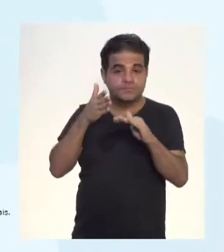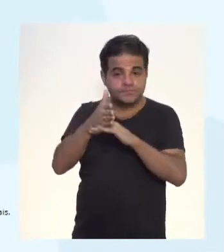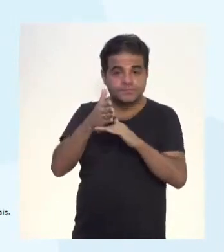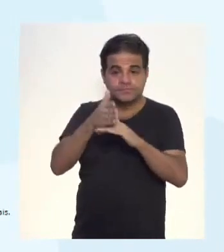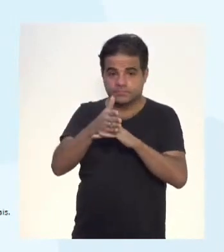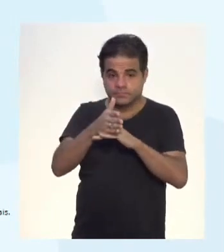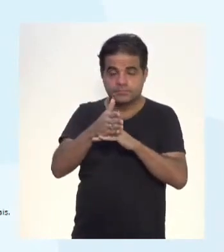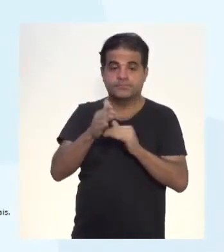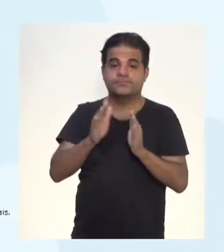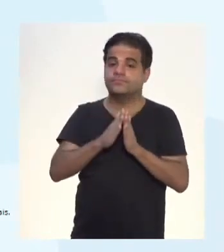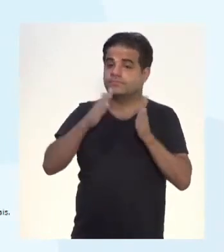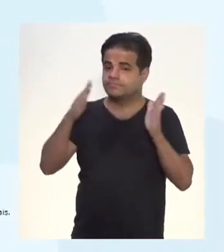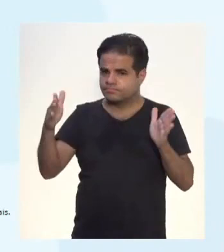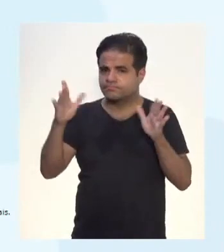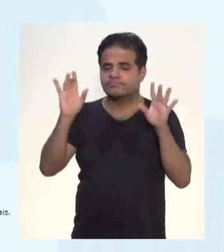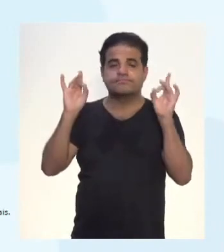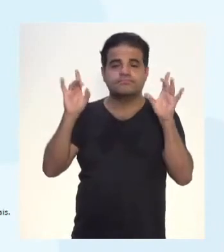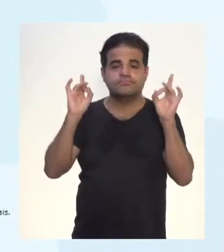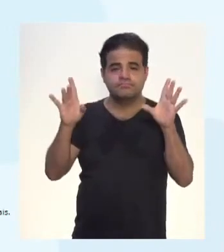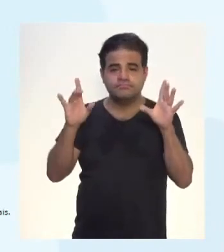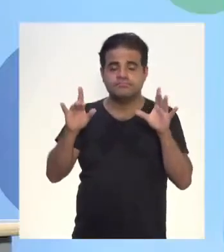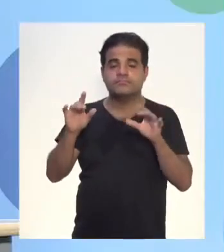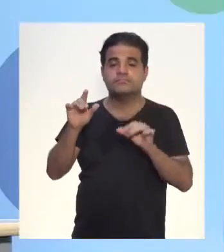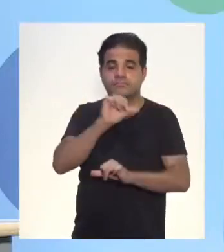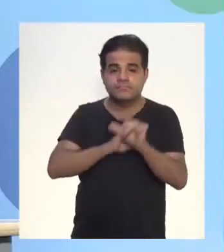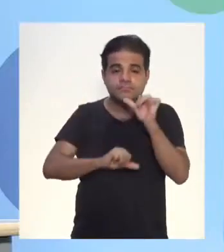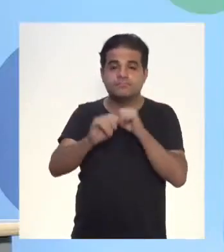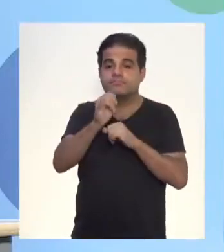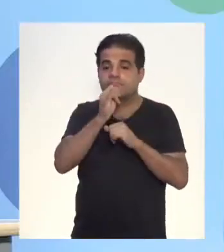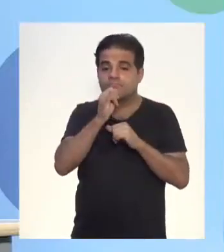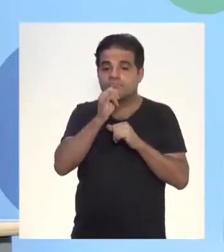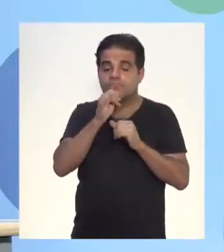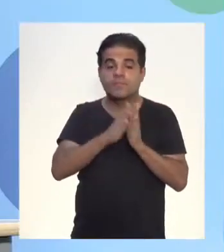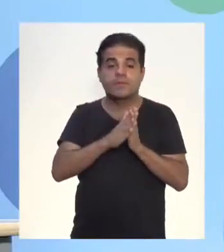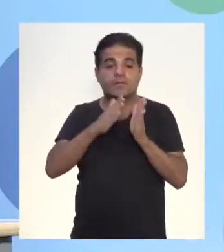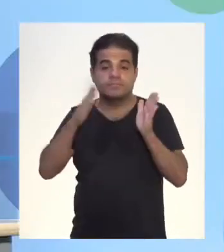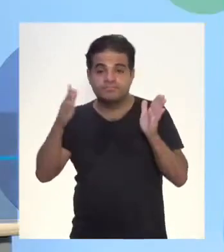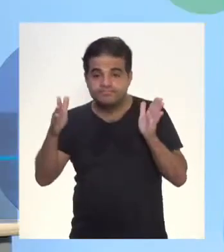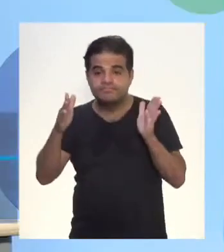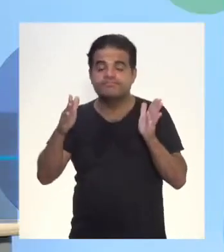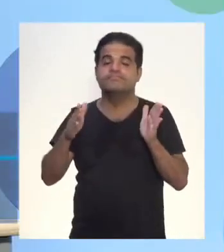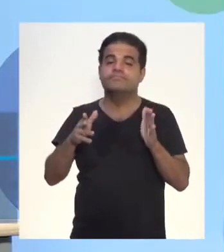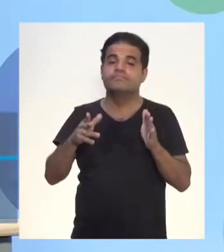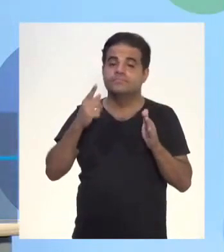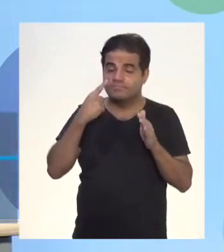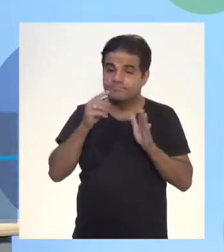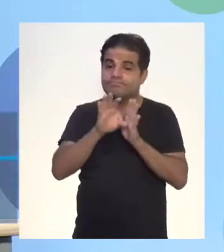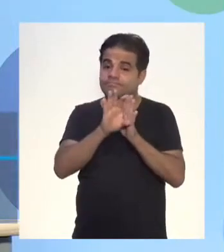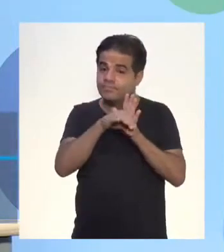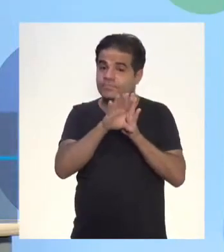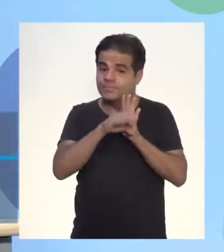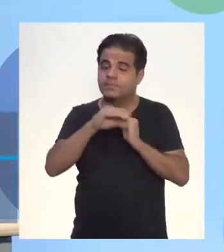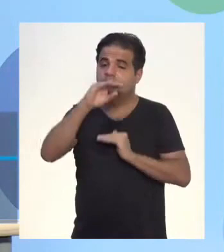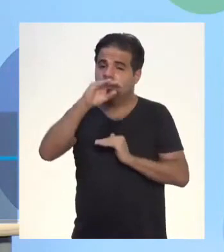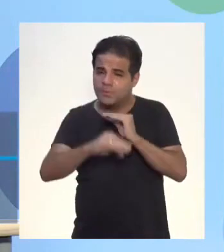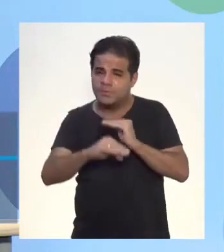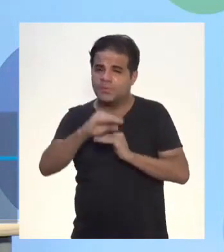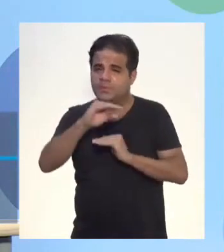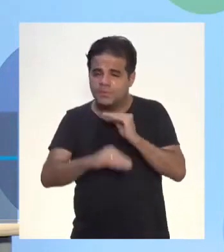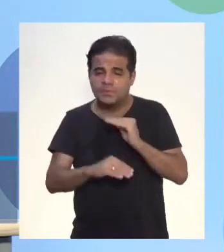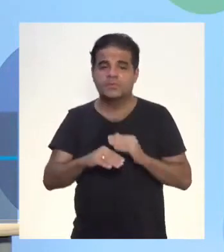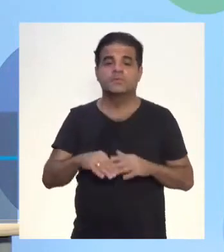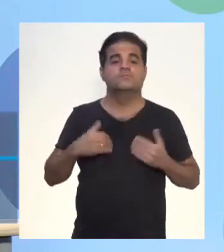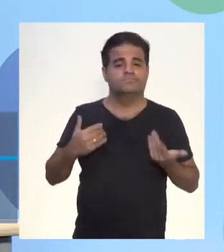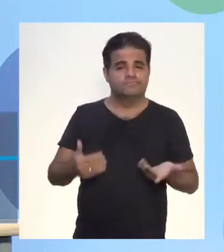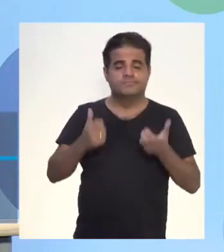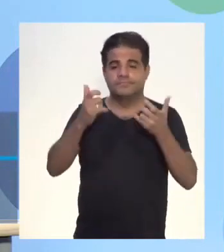básico. Vejam, esse é um excelente exemplo para nós percebermos o conceito de desigualdade. Nós falamos